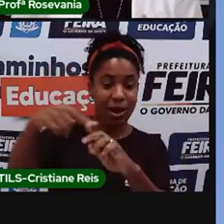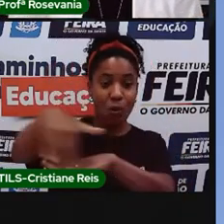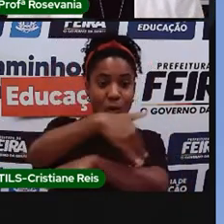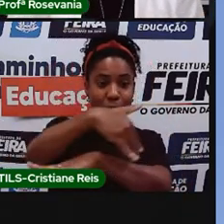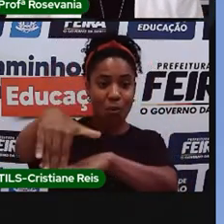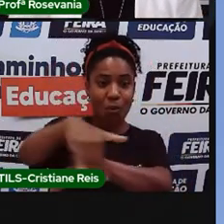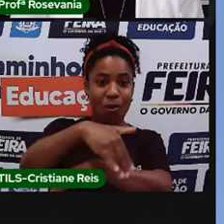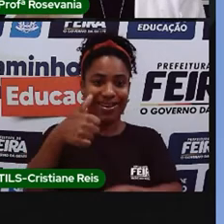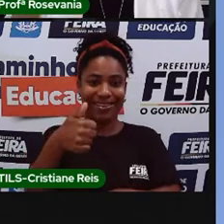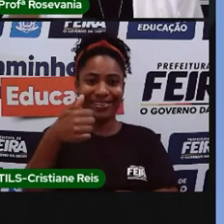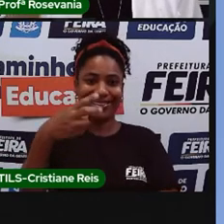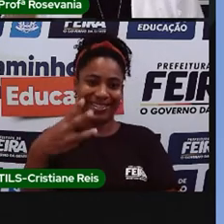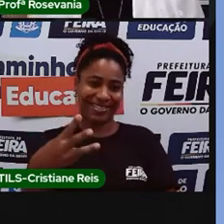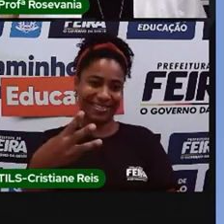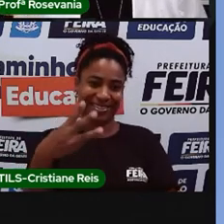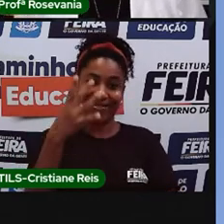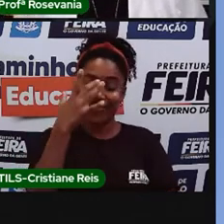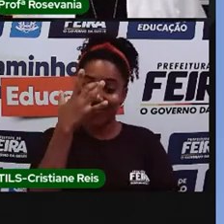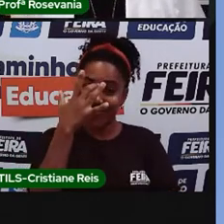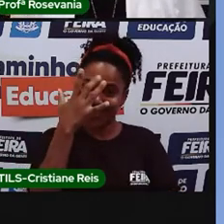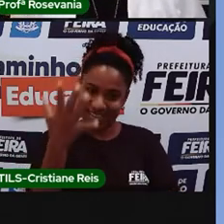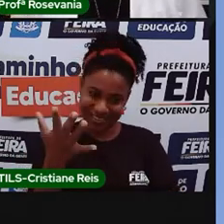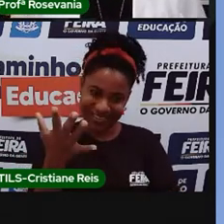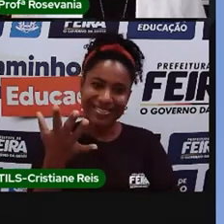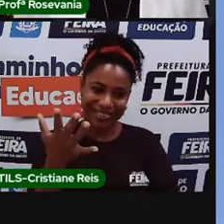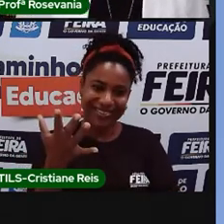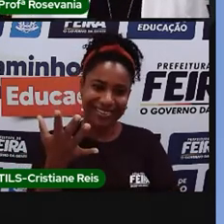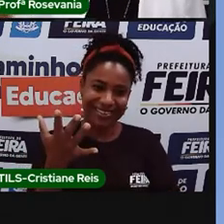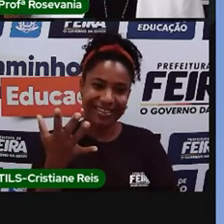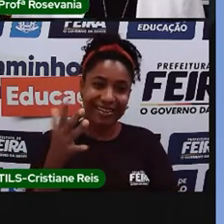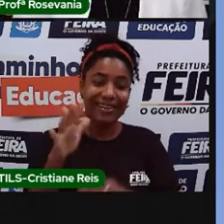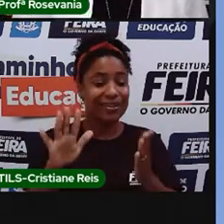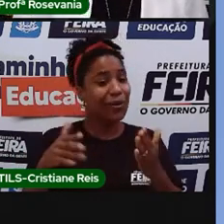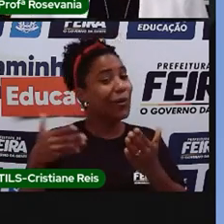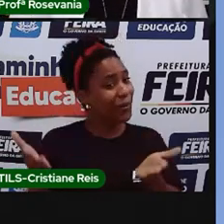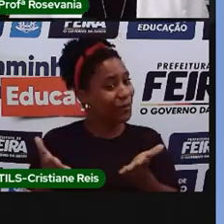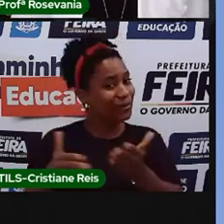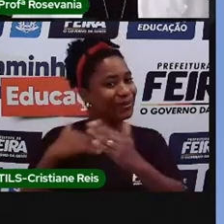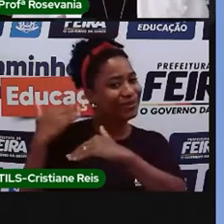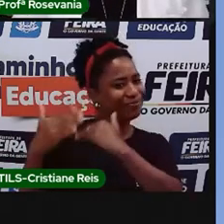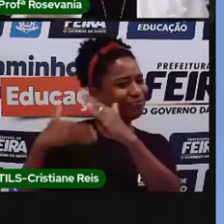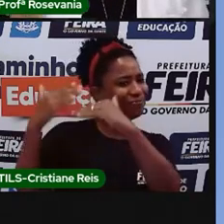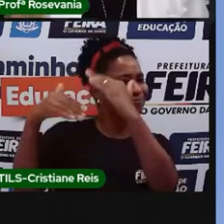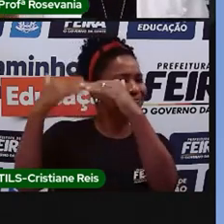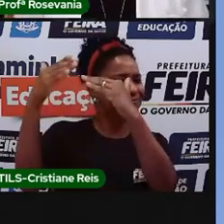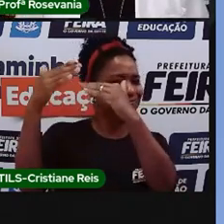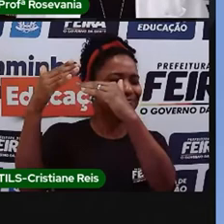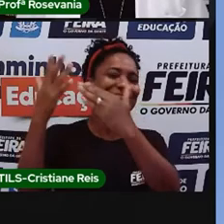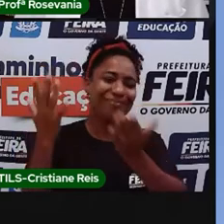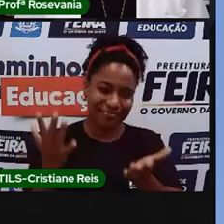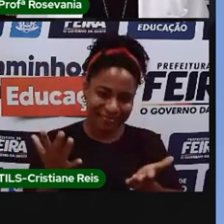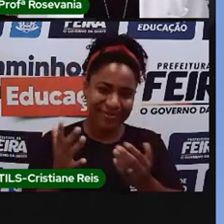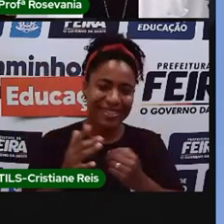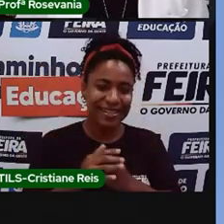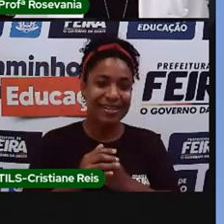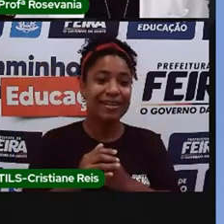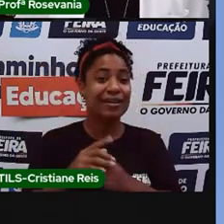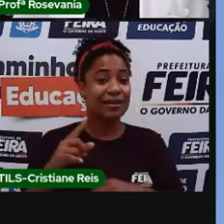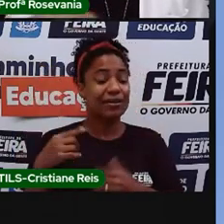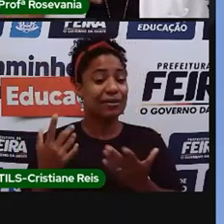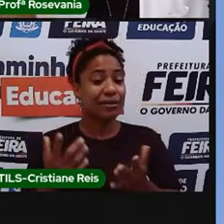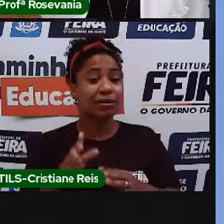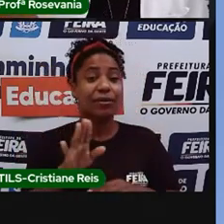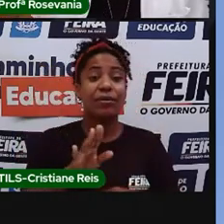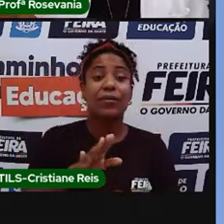desenhozinho, né? Claro que hoje nós já evoluímos muito mais do que isso, nós vamos ver mais adiante. Mas ainda tem muita gente que, quando fala,